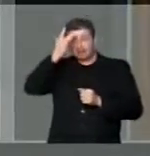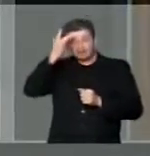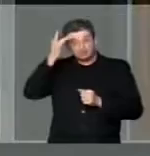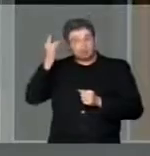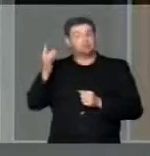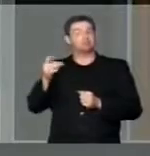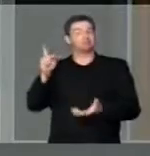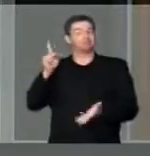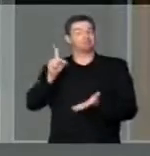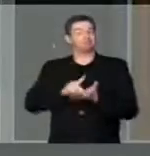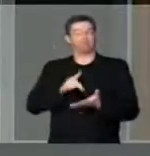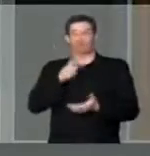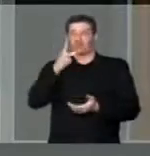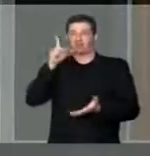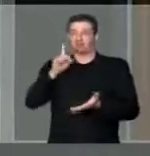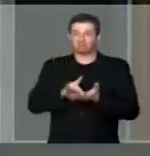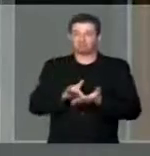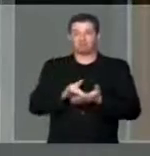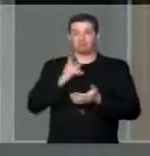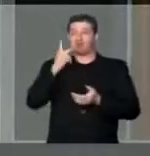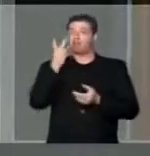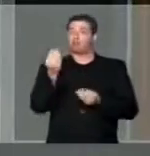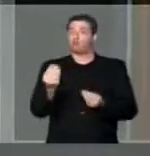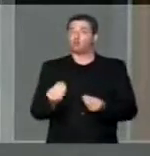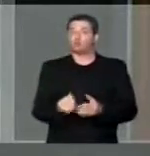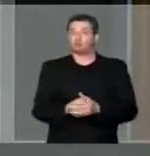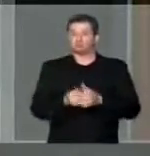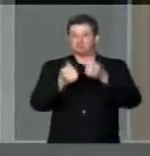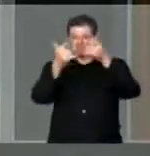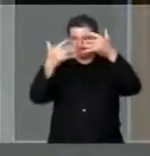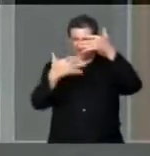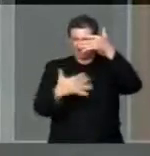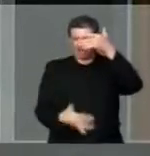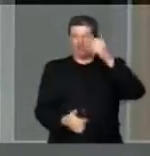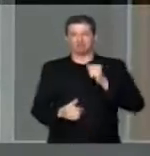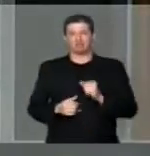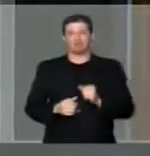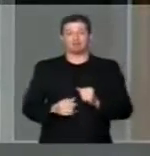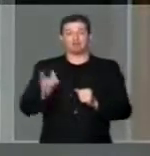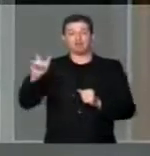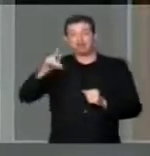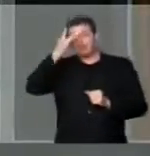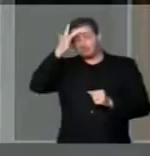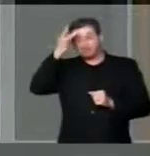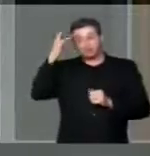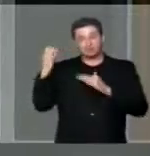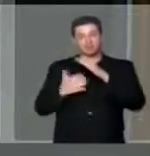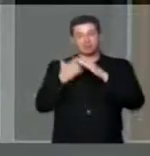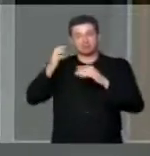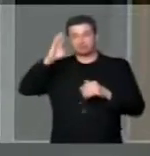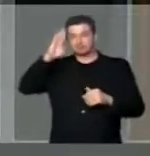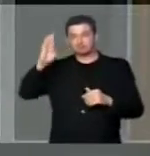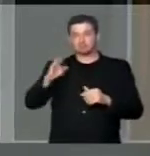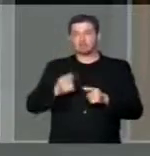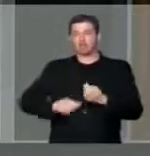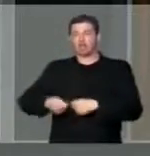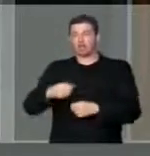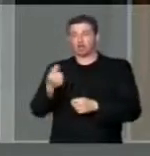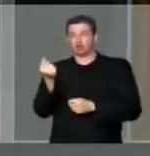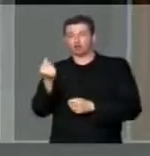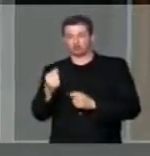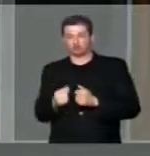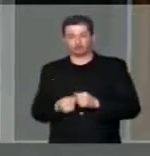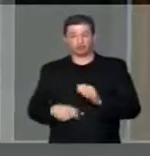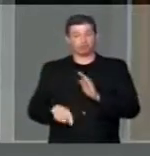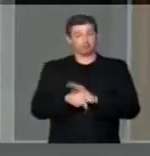que poderiam falar e falar muito, entende? Aqueles que eram os grandes empresários, doleiros, maleiros